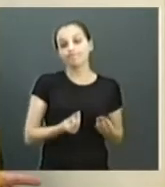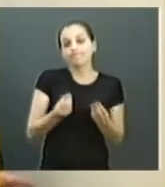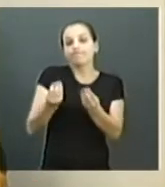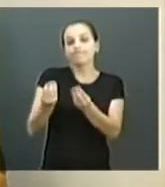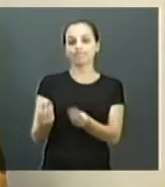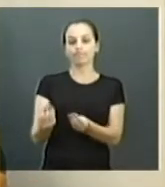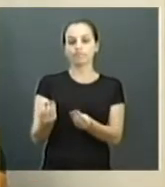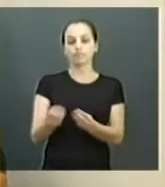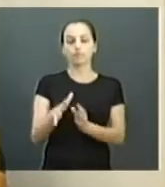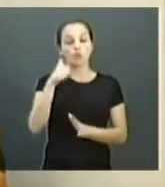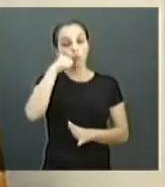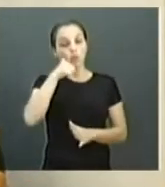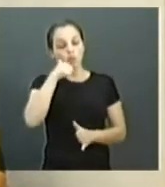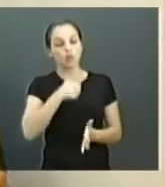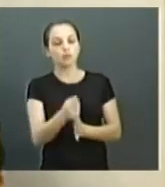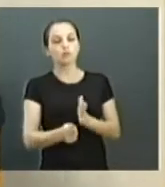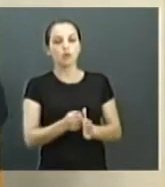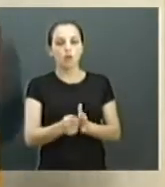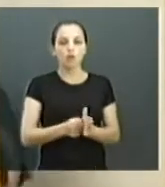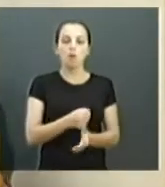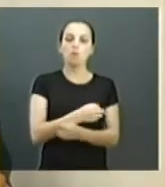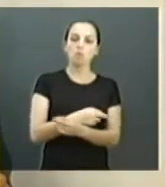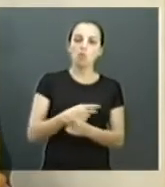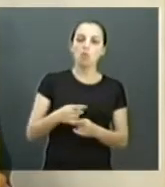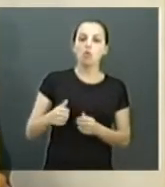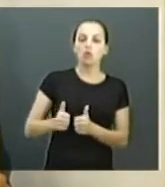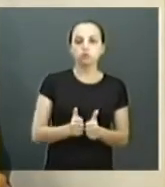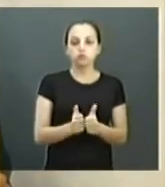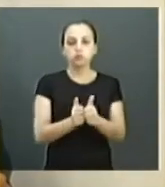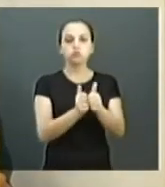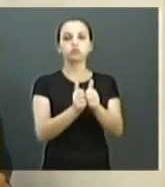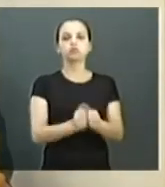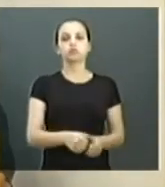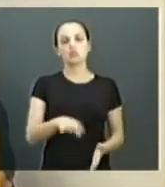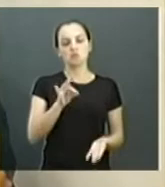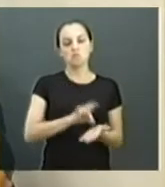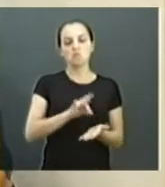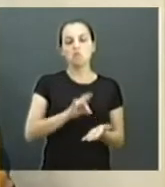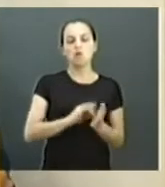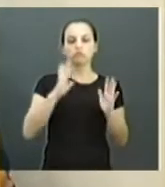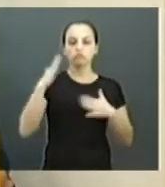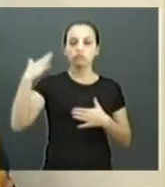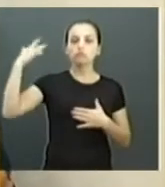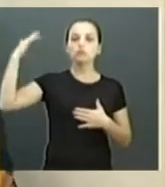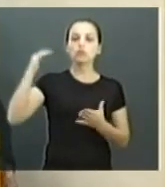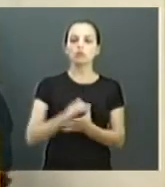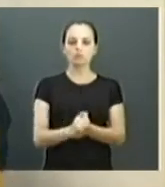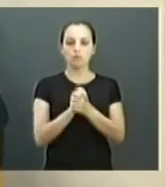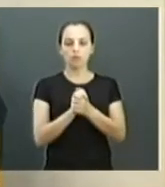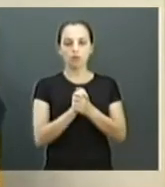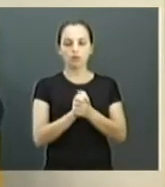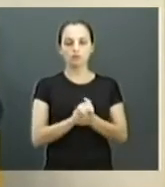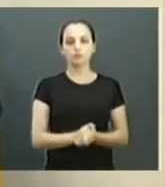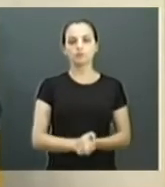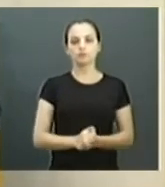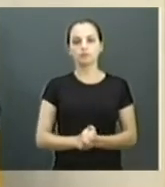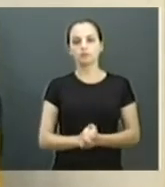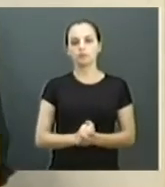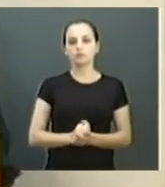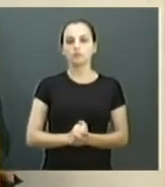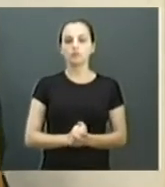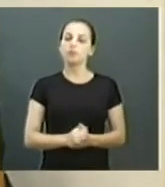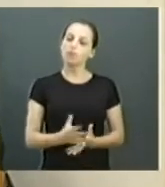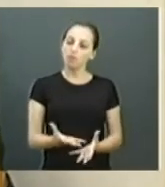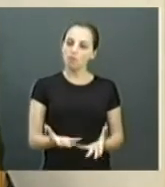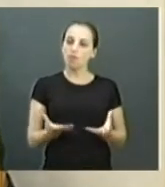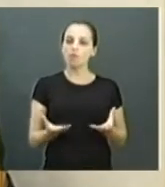Araraquara, principalmente às mulheres, todo o serviço que a gente acompanha, com certeza vai ser mais um sucesso. Parabéns pelo trabalho. Eu quero